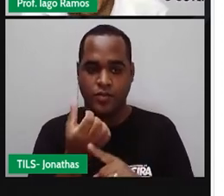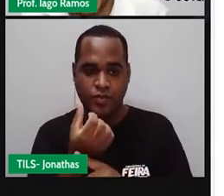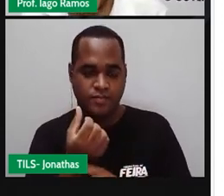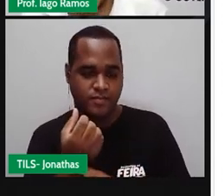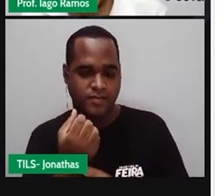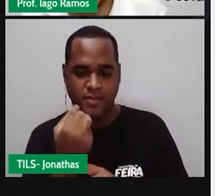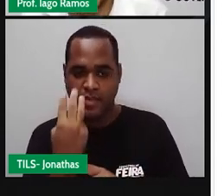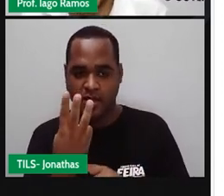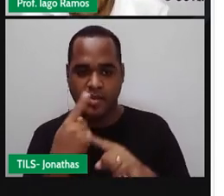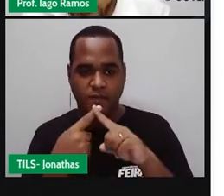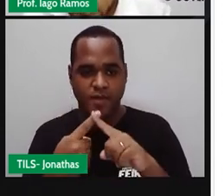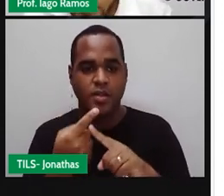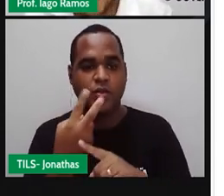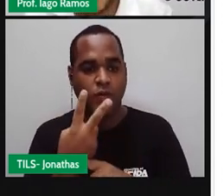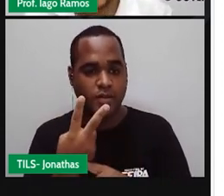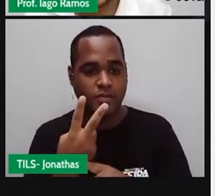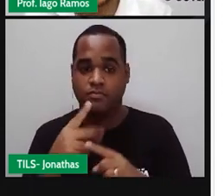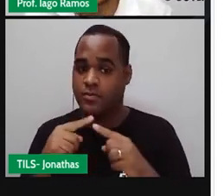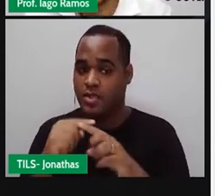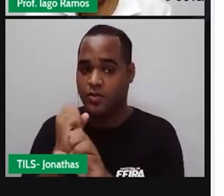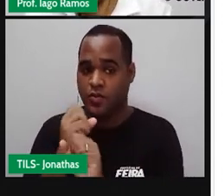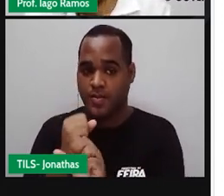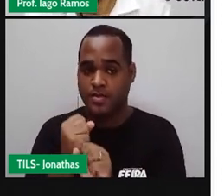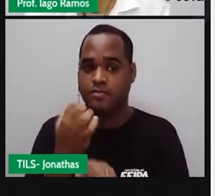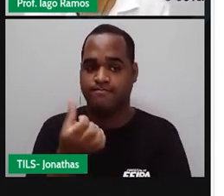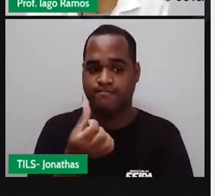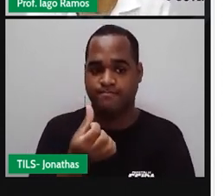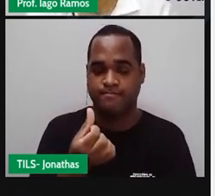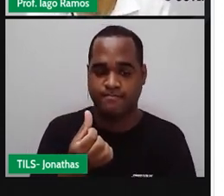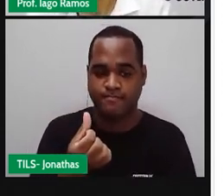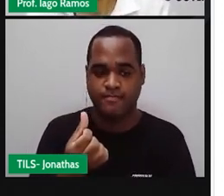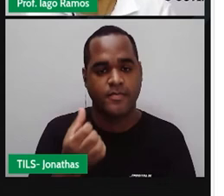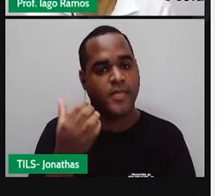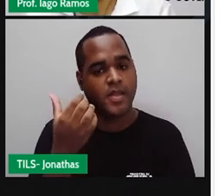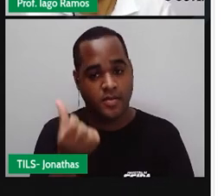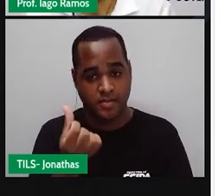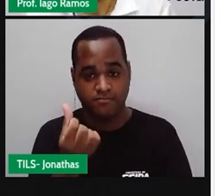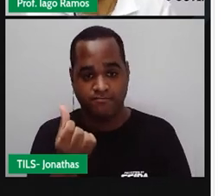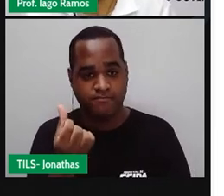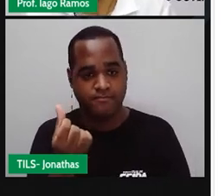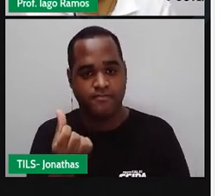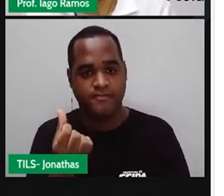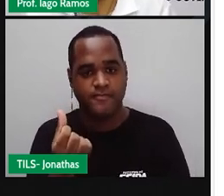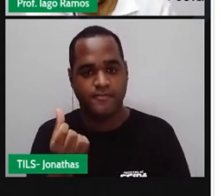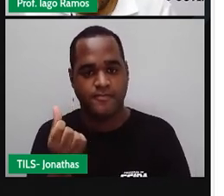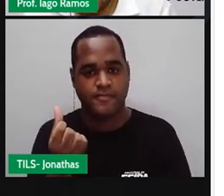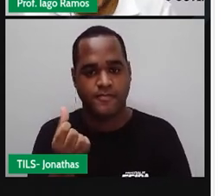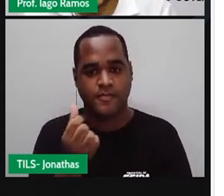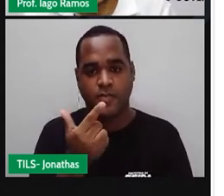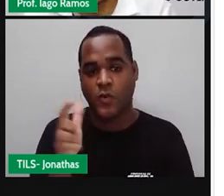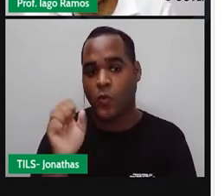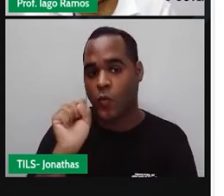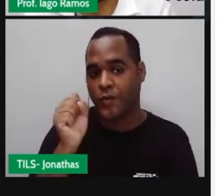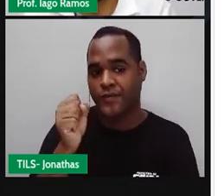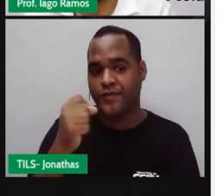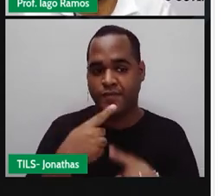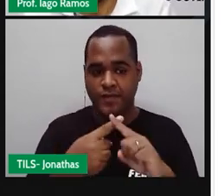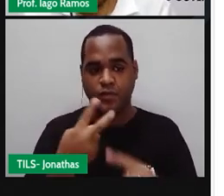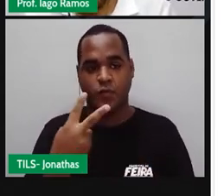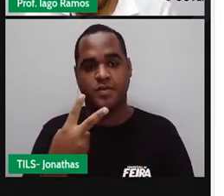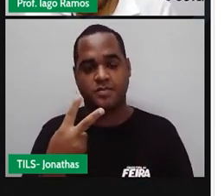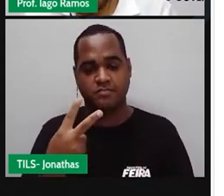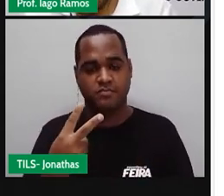você já sabe isso das séries e é isso tá bom e lá embaixo 8x